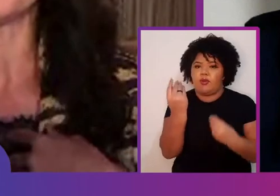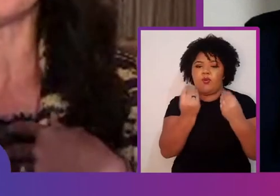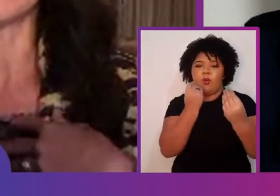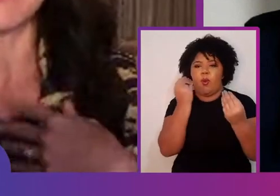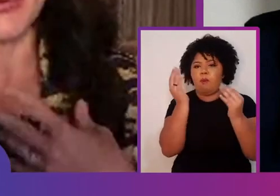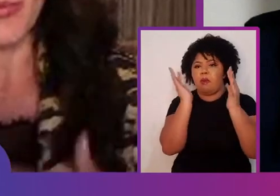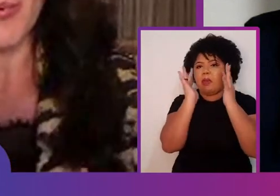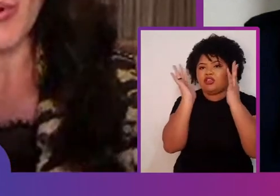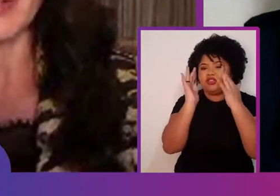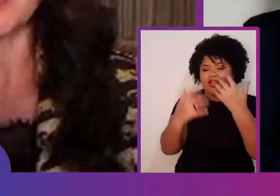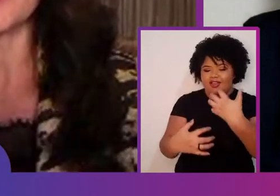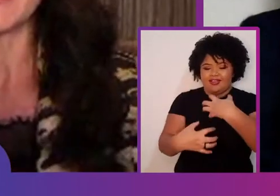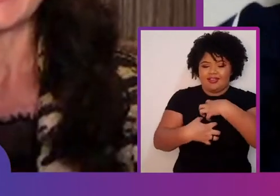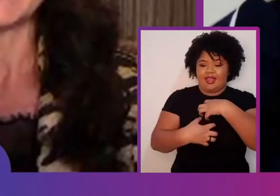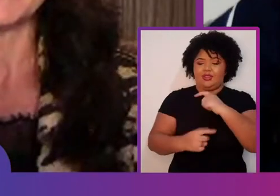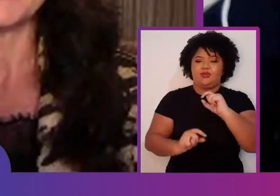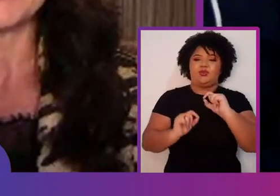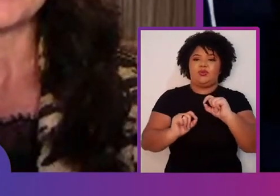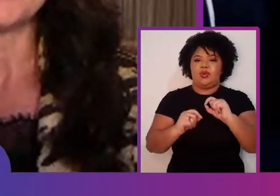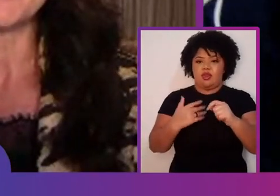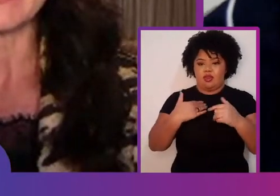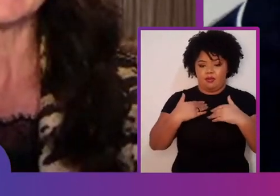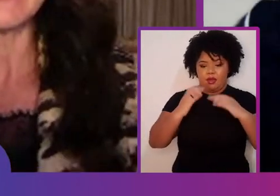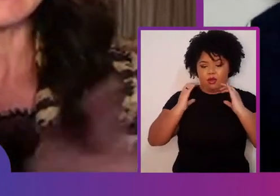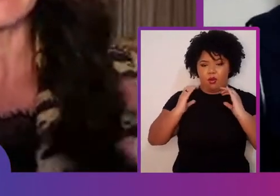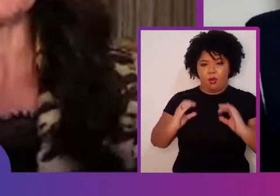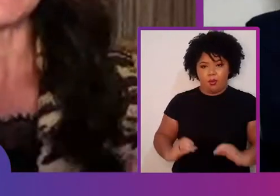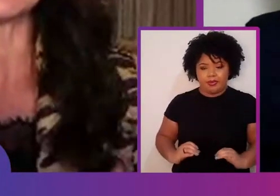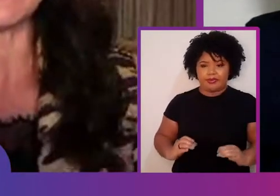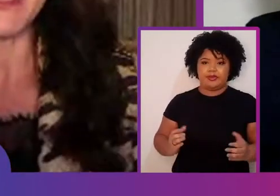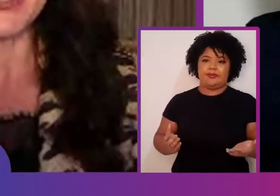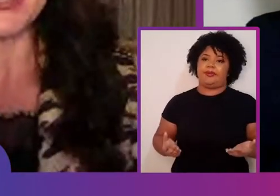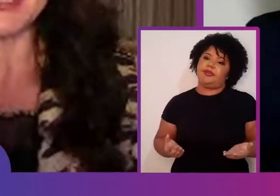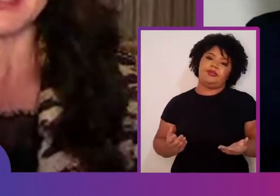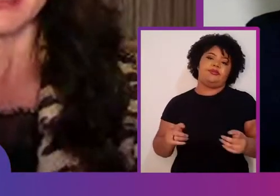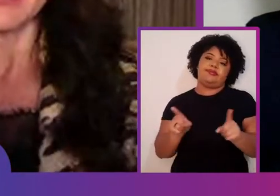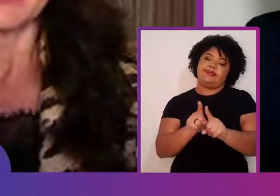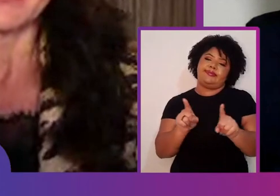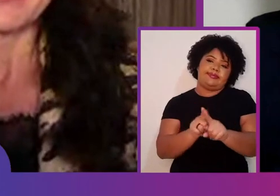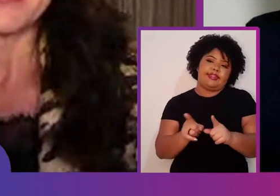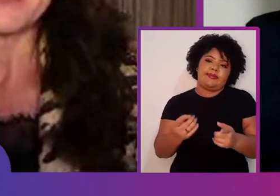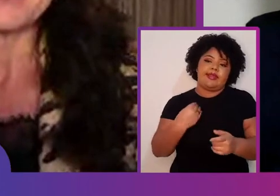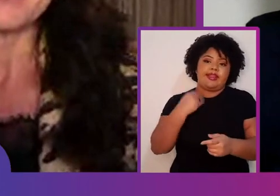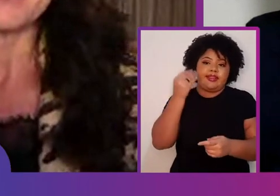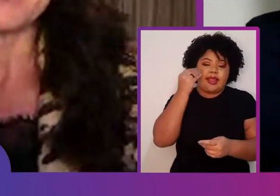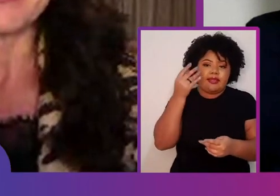sentem, como elas se comportam e tentar fazer redes,